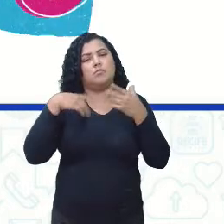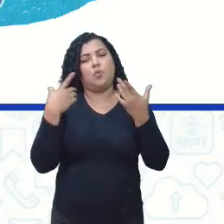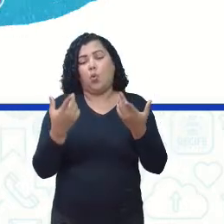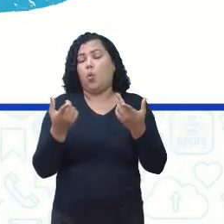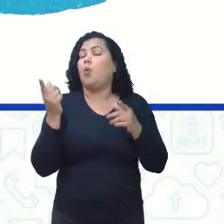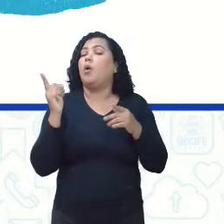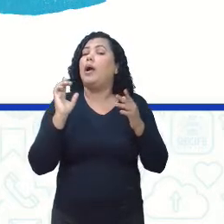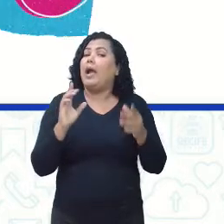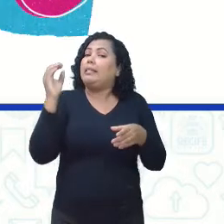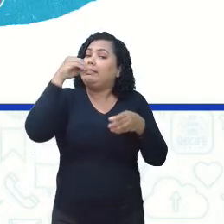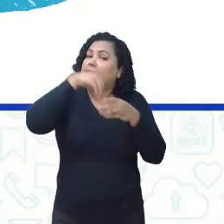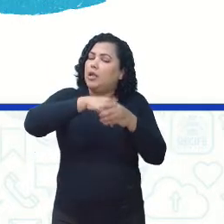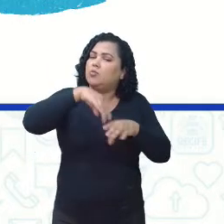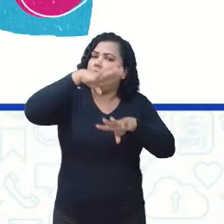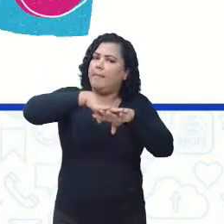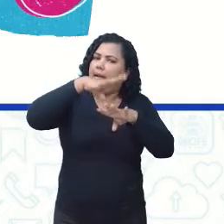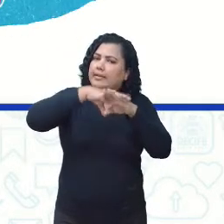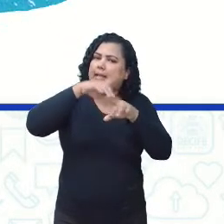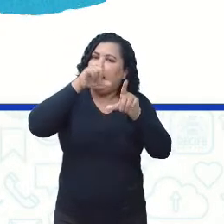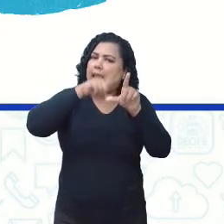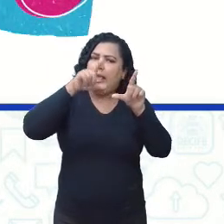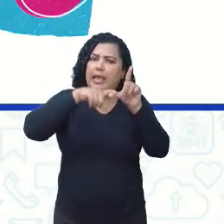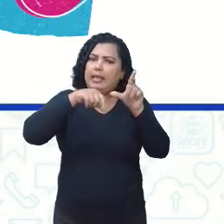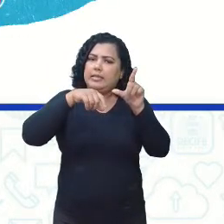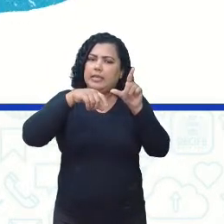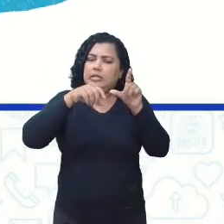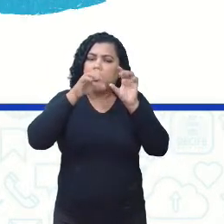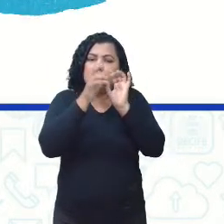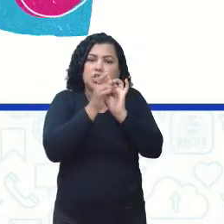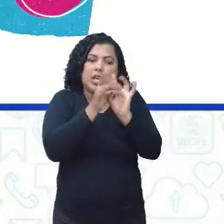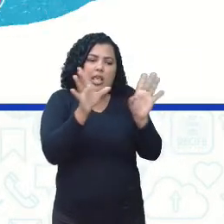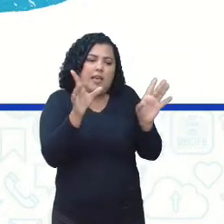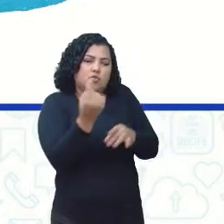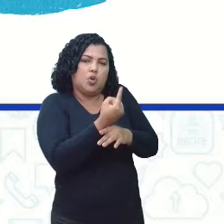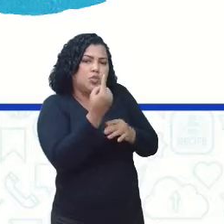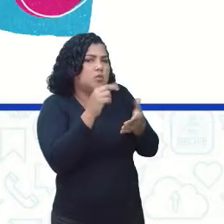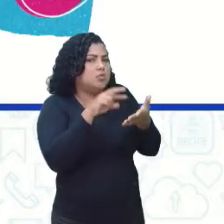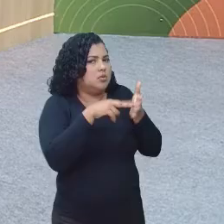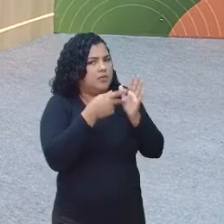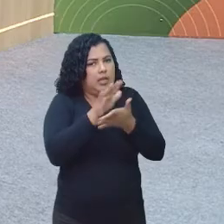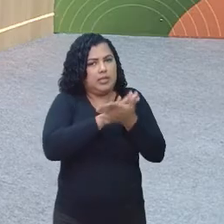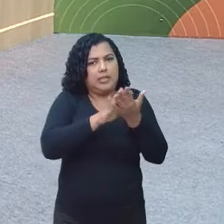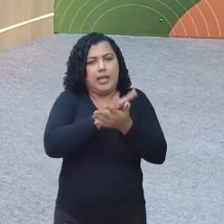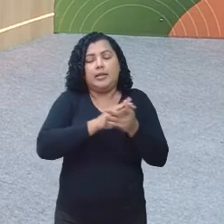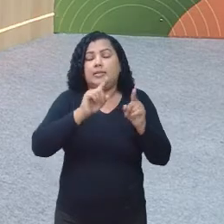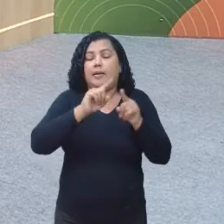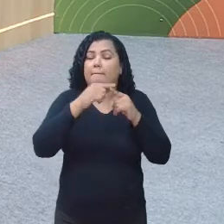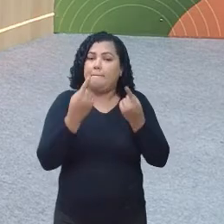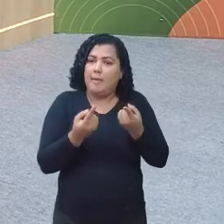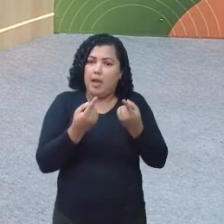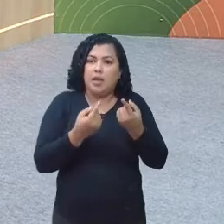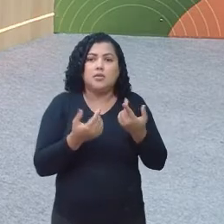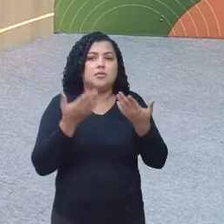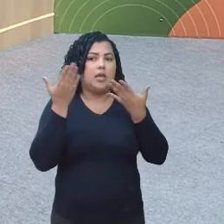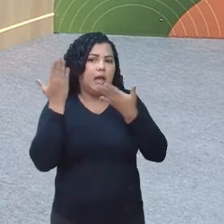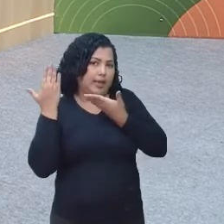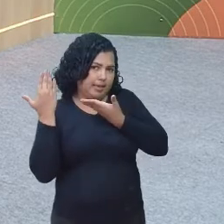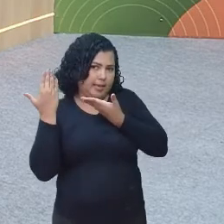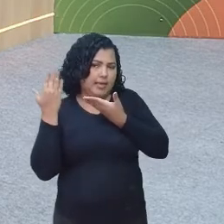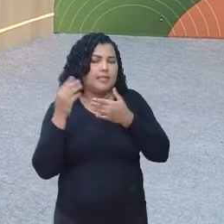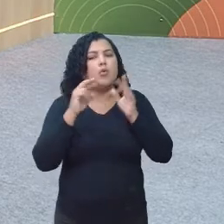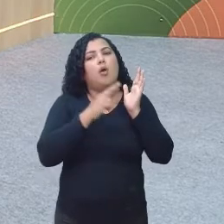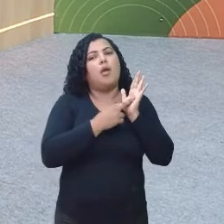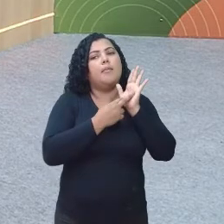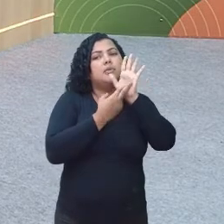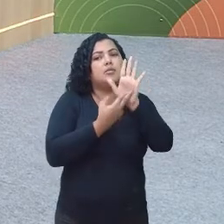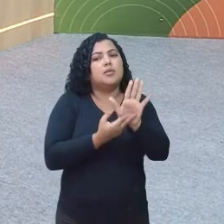na matemática soltas não representam nada, aqui elas têm a sua representação com a